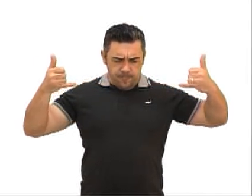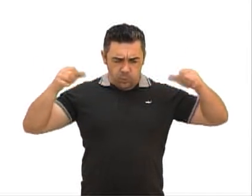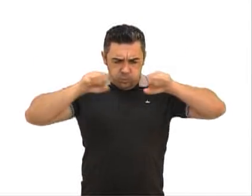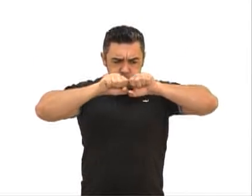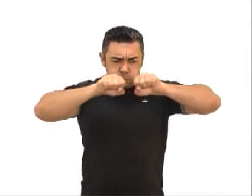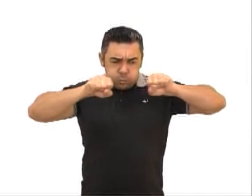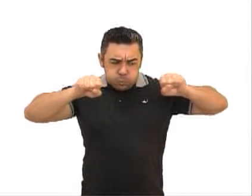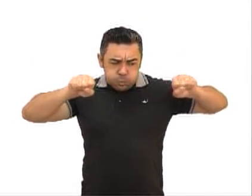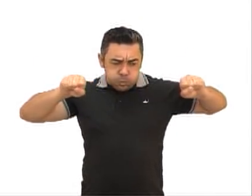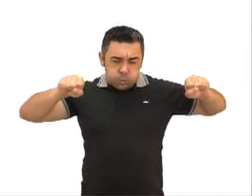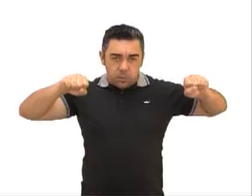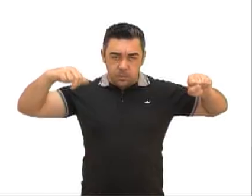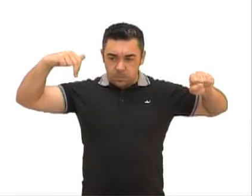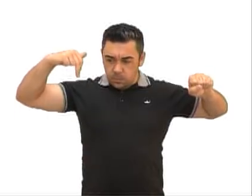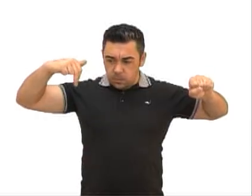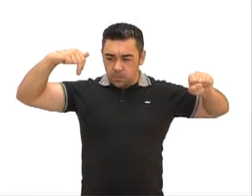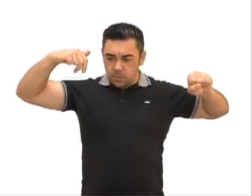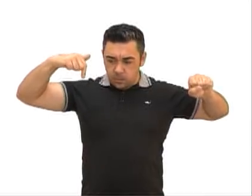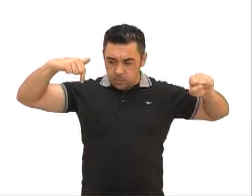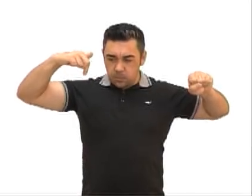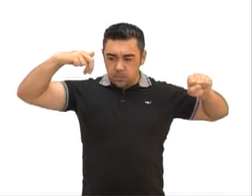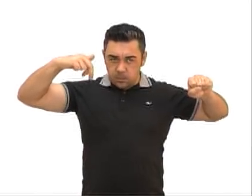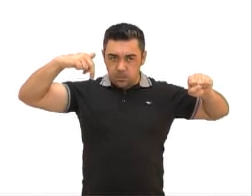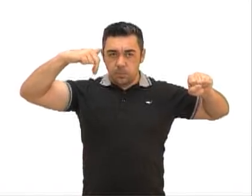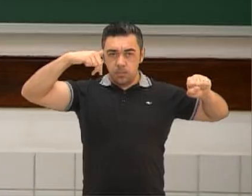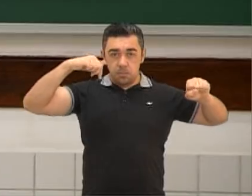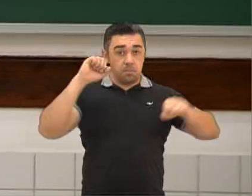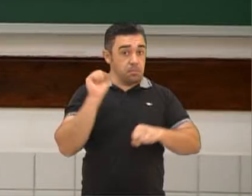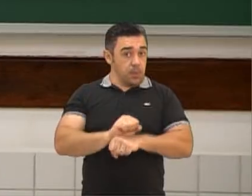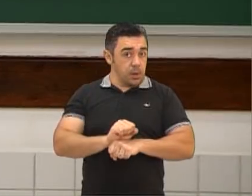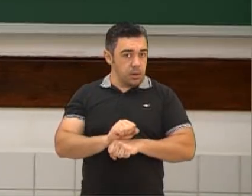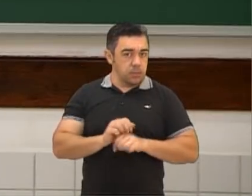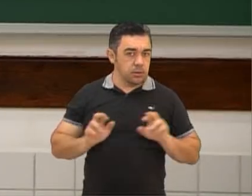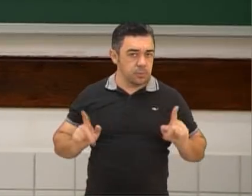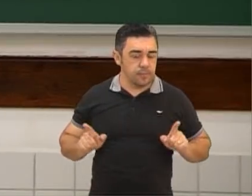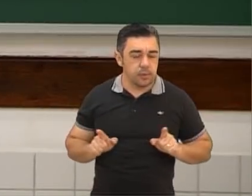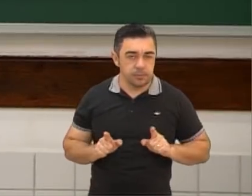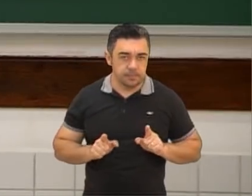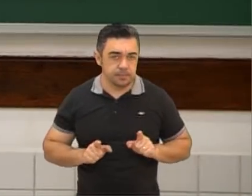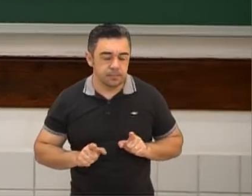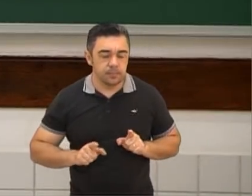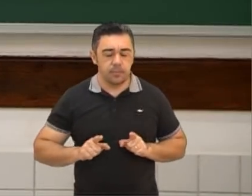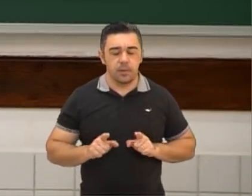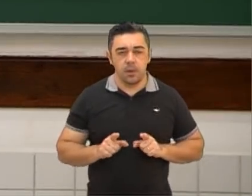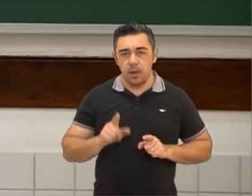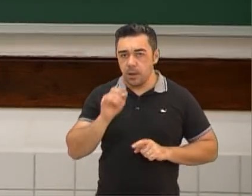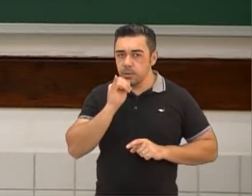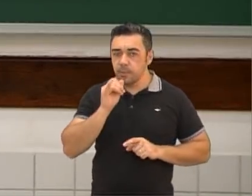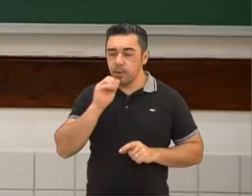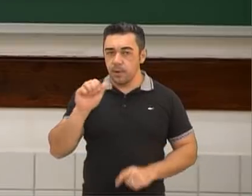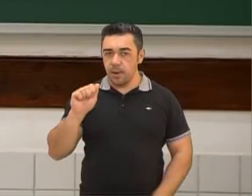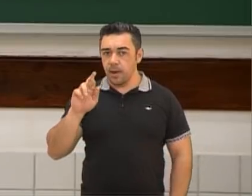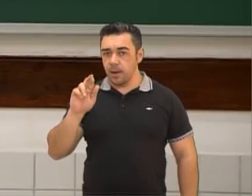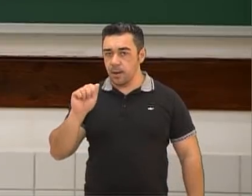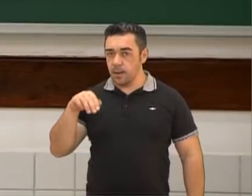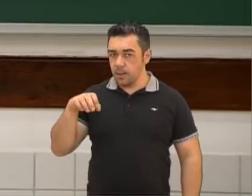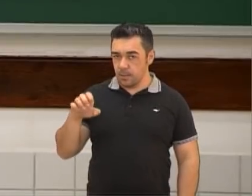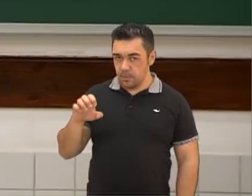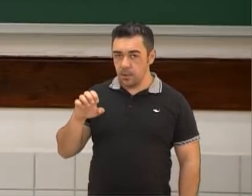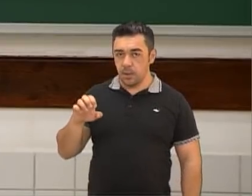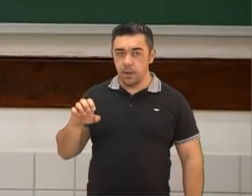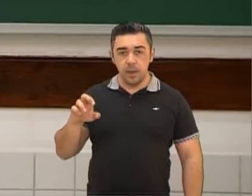tensionado, mais rígido e estável. Então essa é uma das diferenças. Olha só, o arame ele não